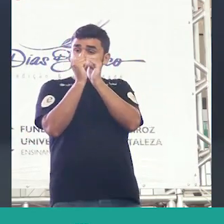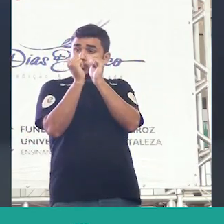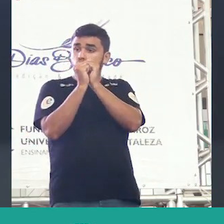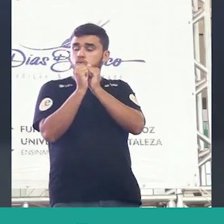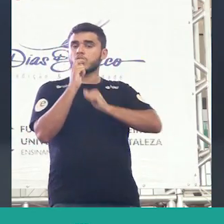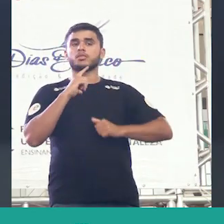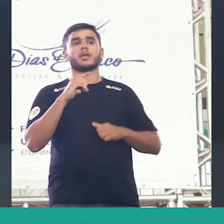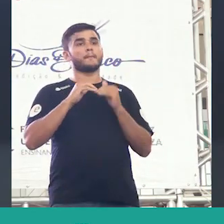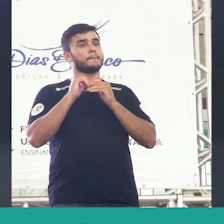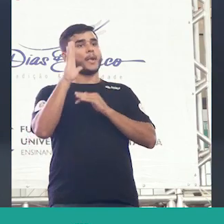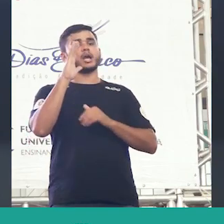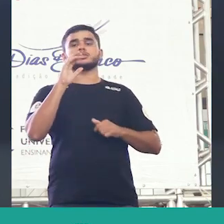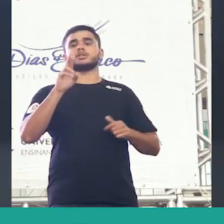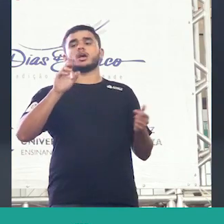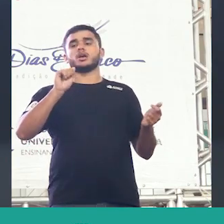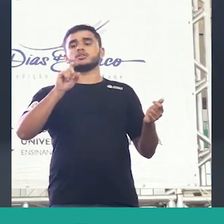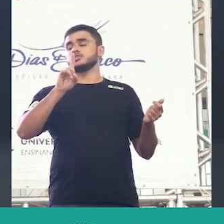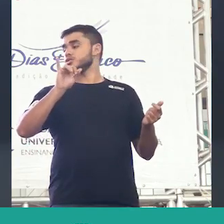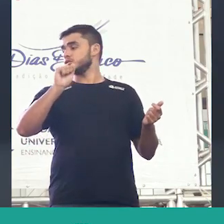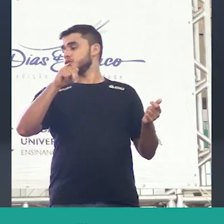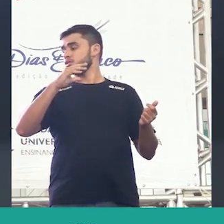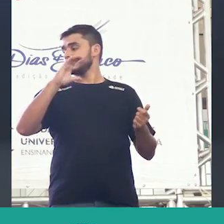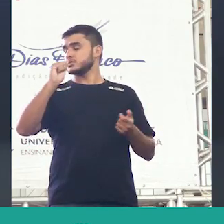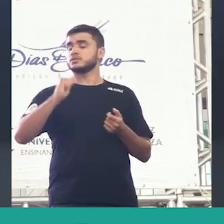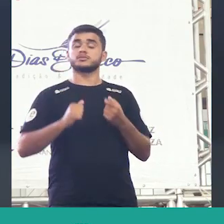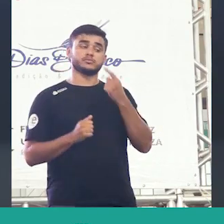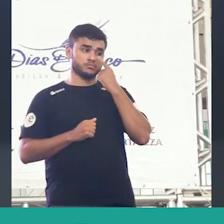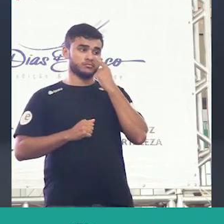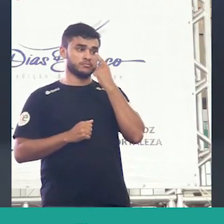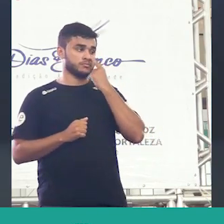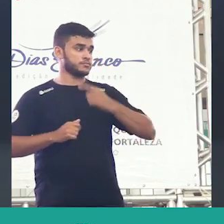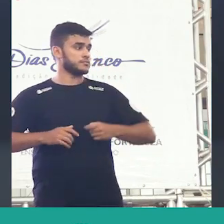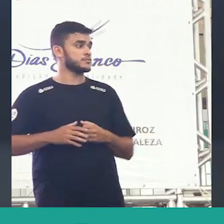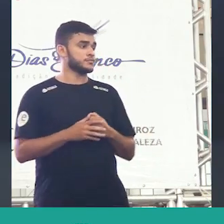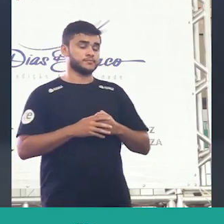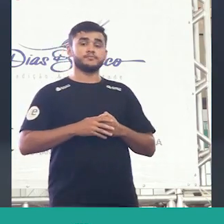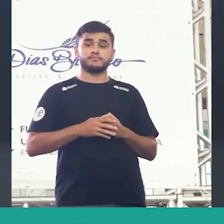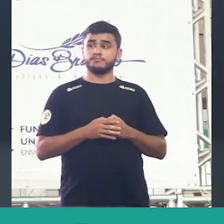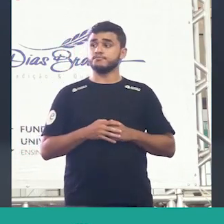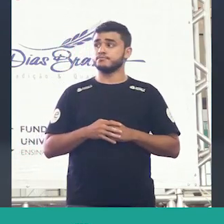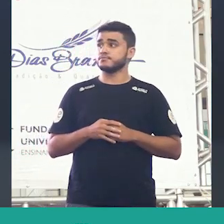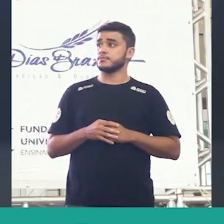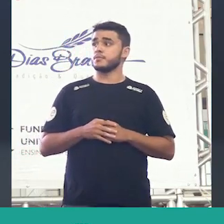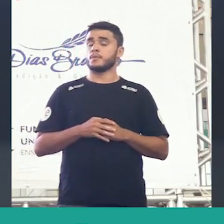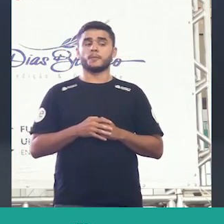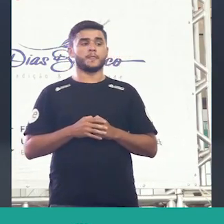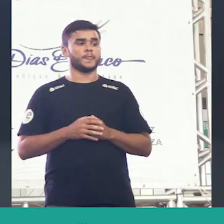é a radiância. Beleza? Então vamos lá. Prestemos atenção.